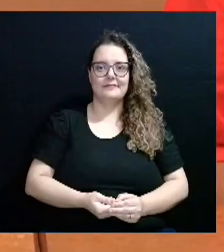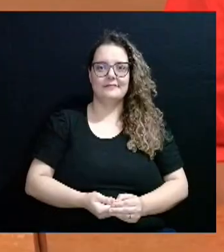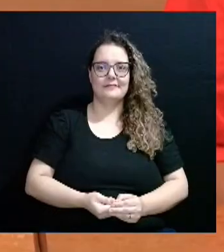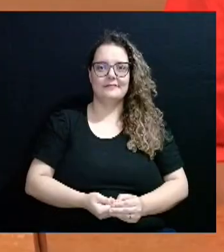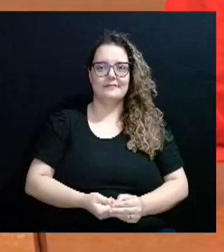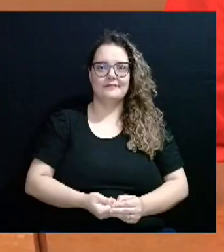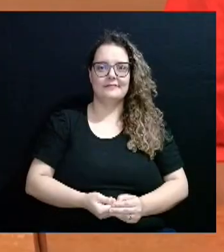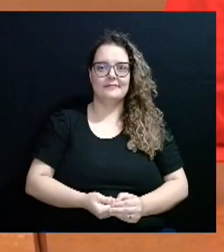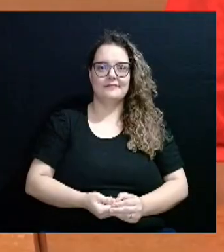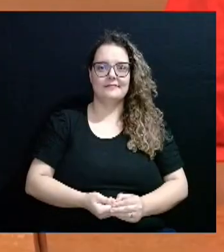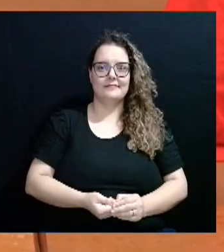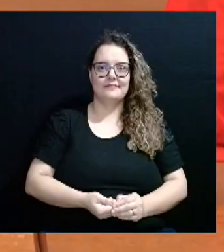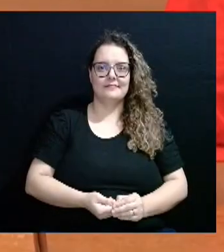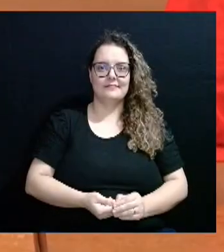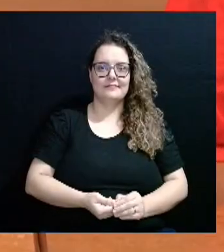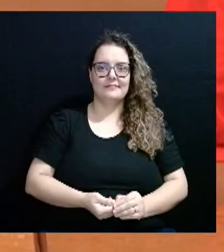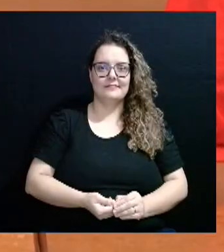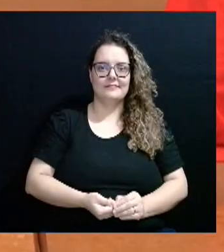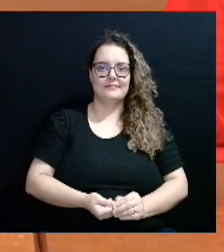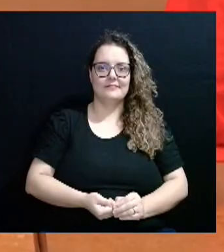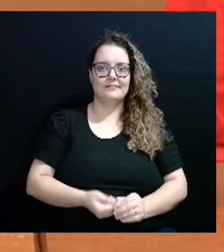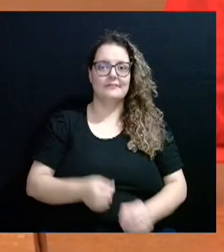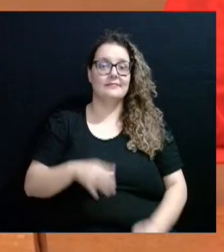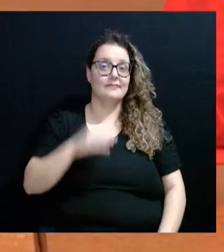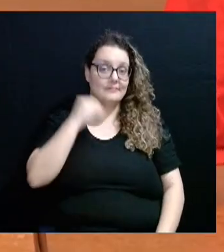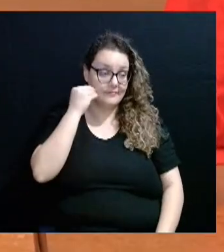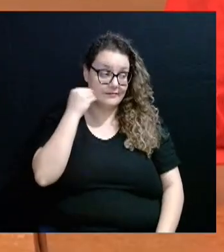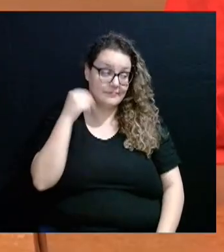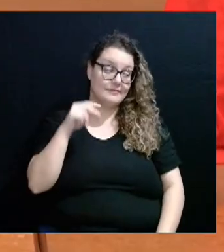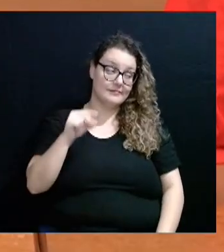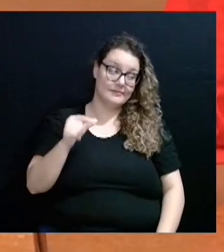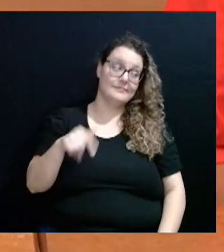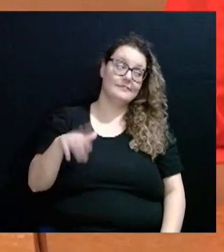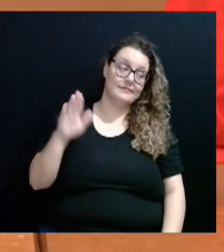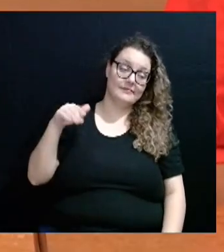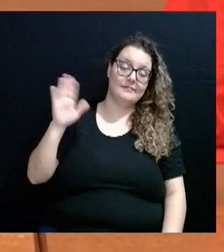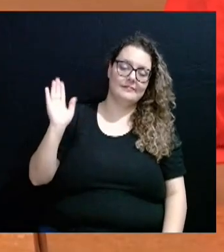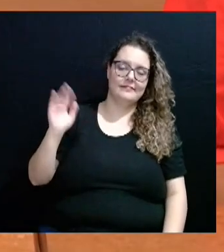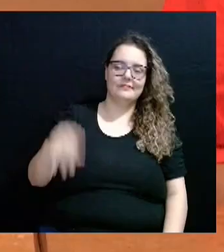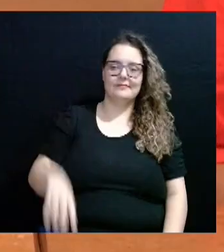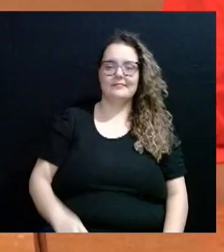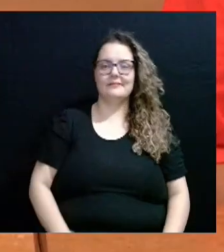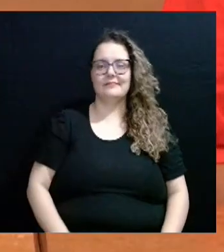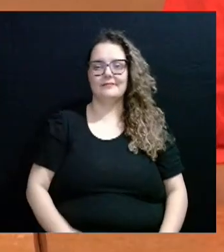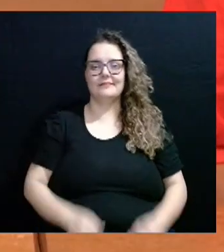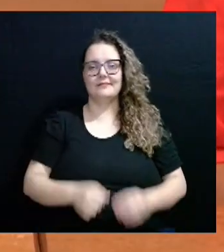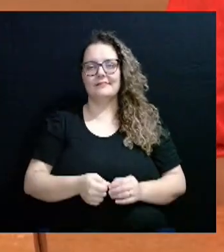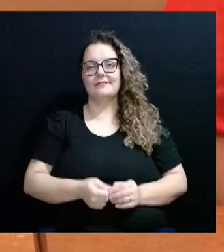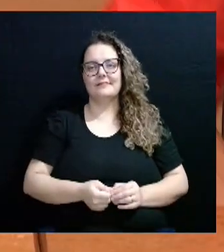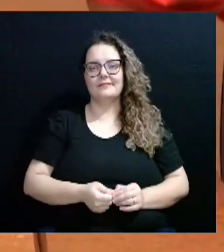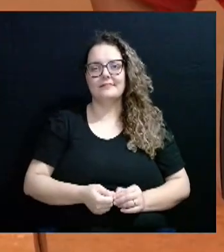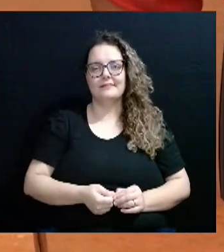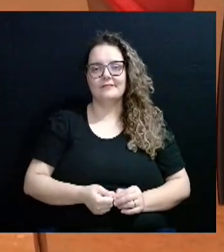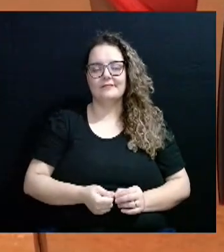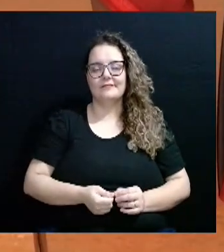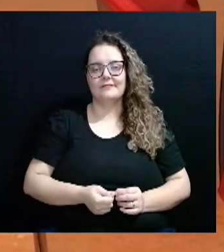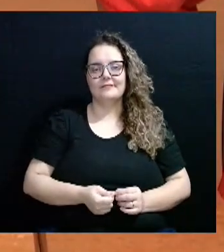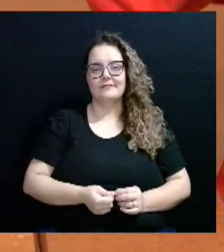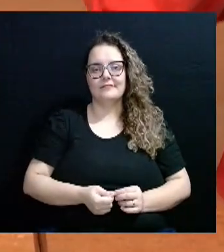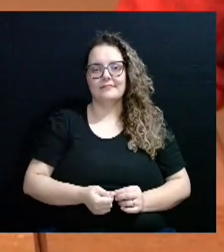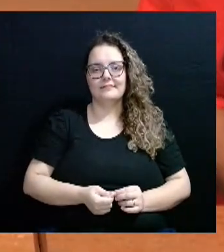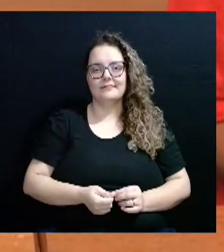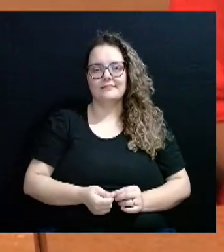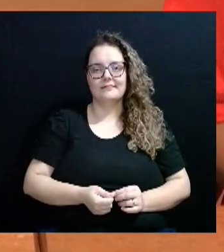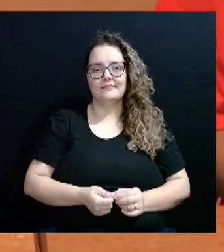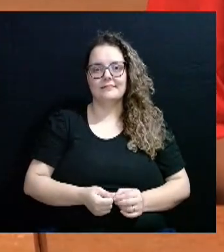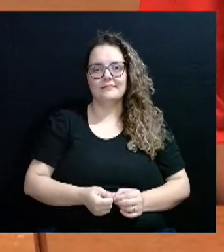Sou mais experiente há mais tempo. Mas o que sempre me